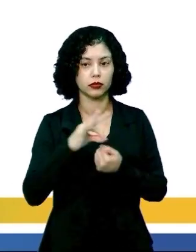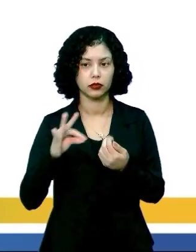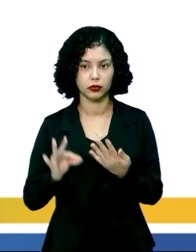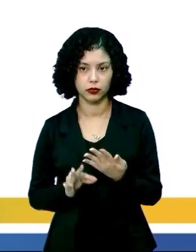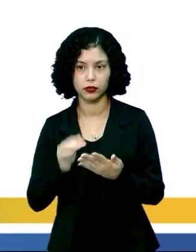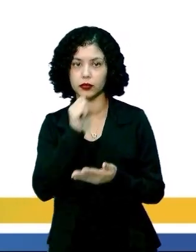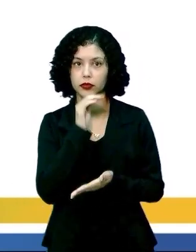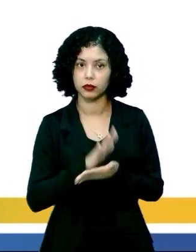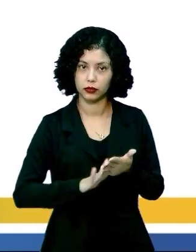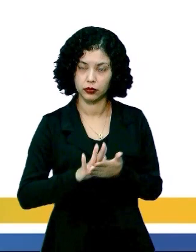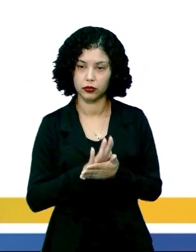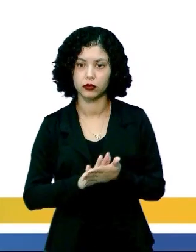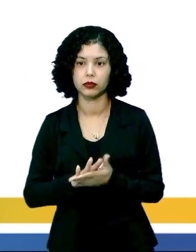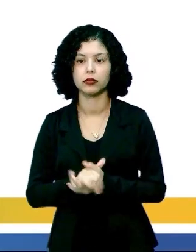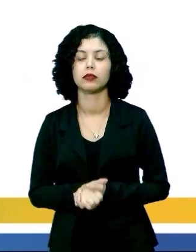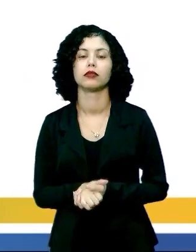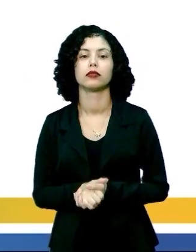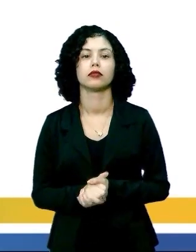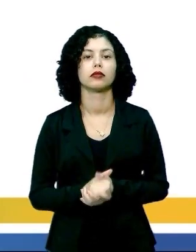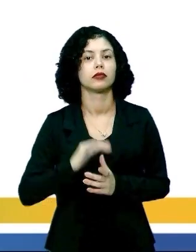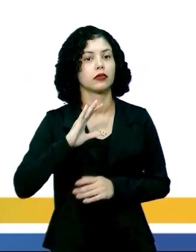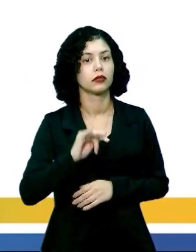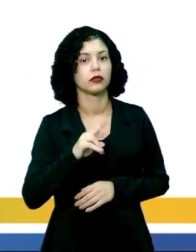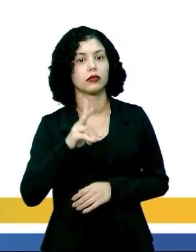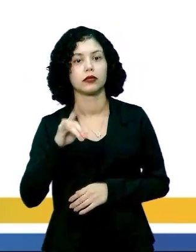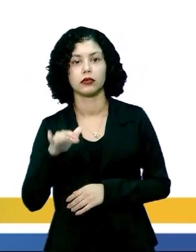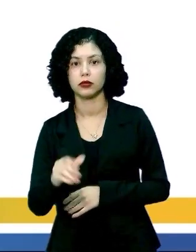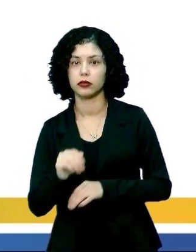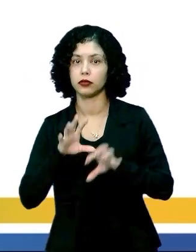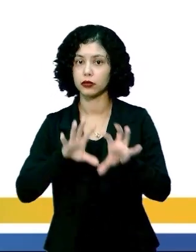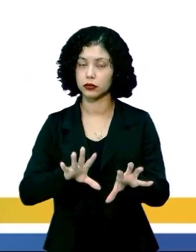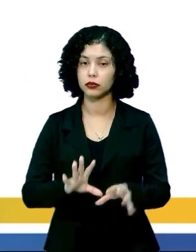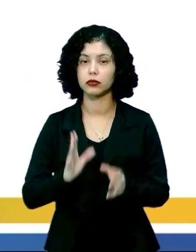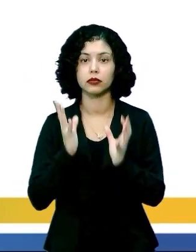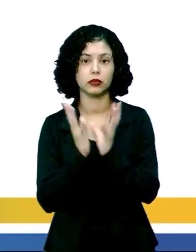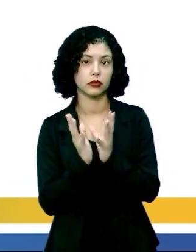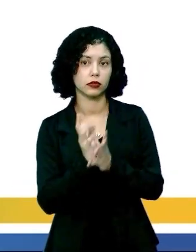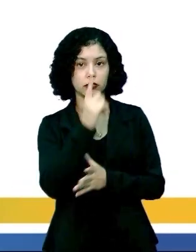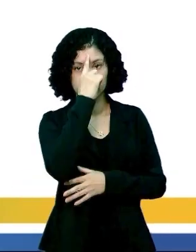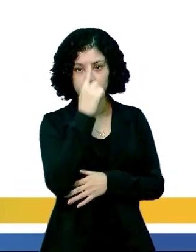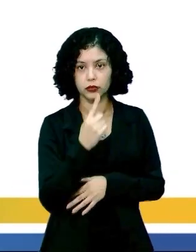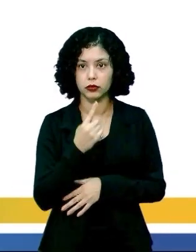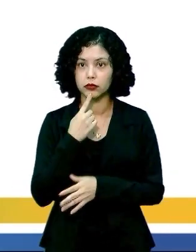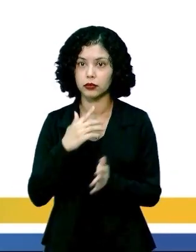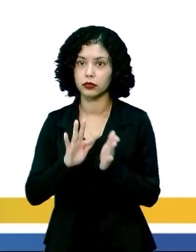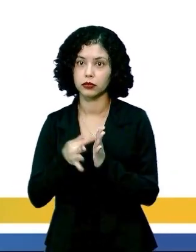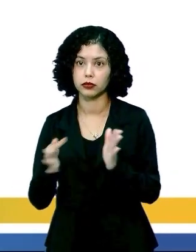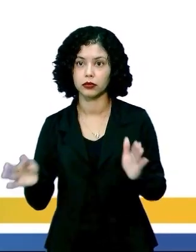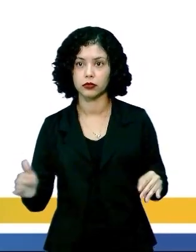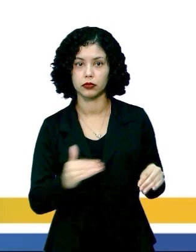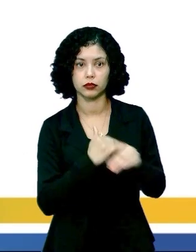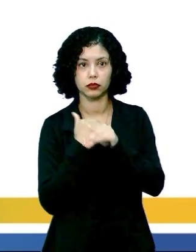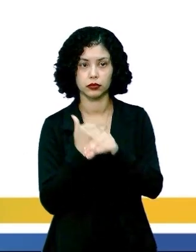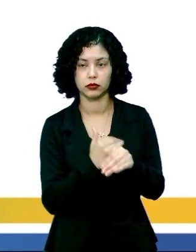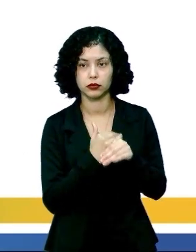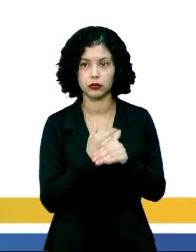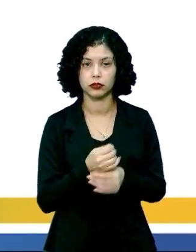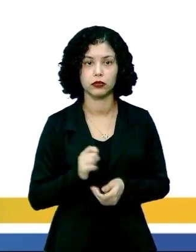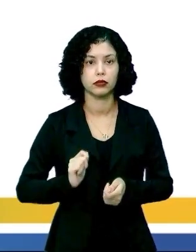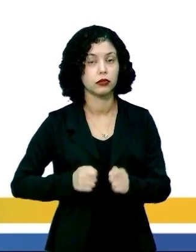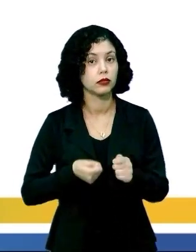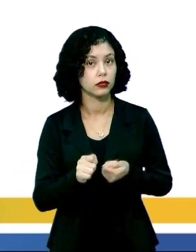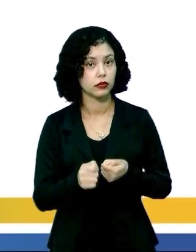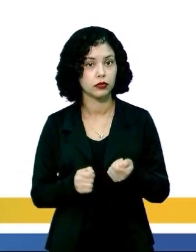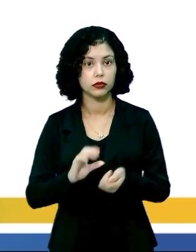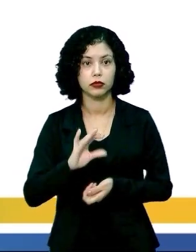sobram elementos no contradomínio. Desta forma, o conjunto imagem da função será